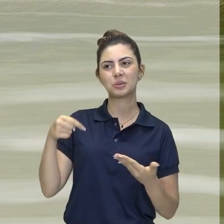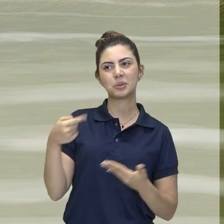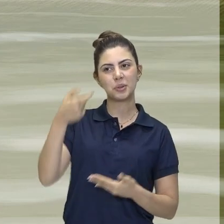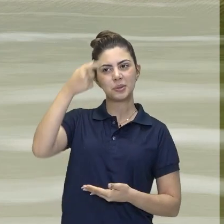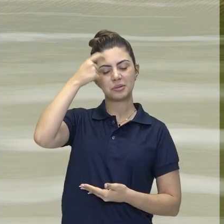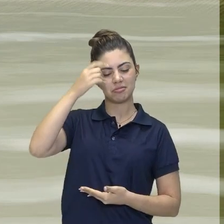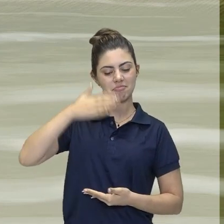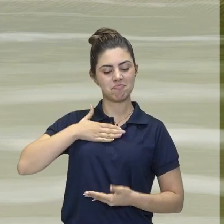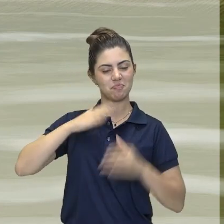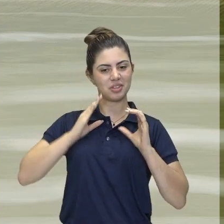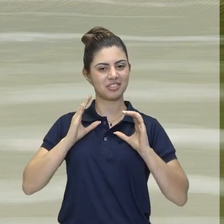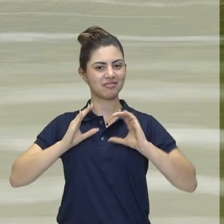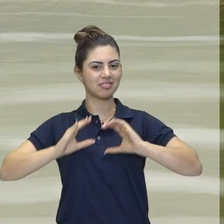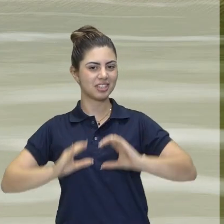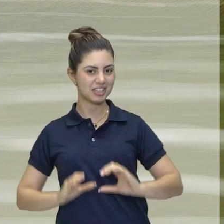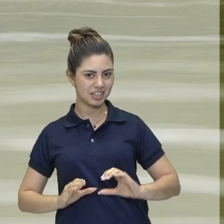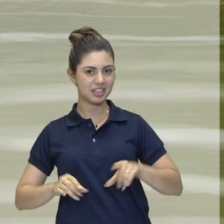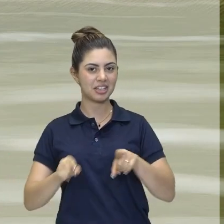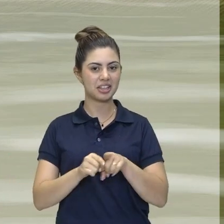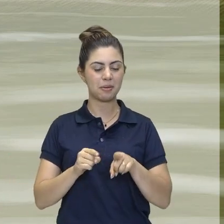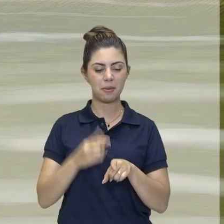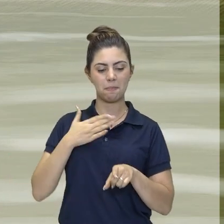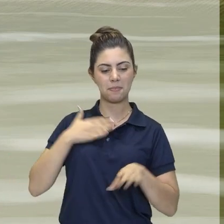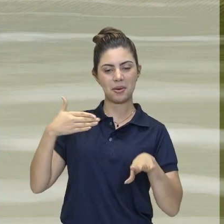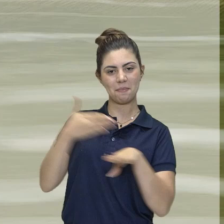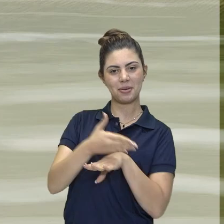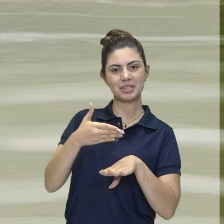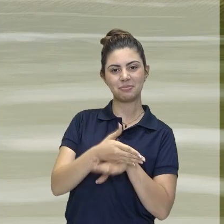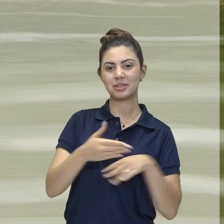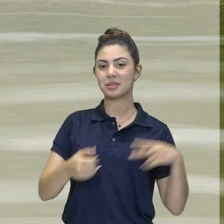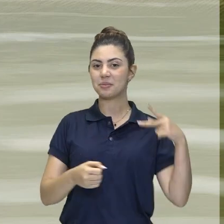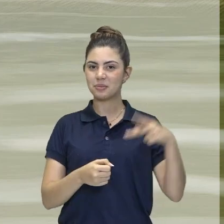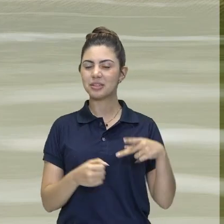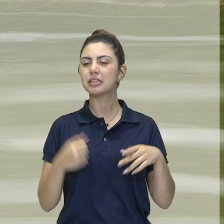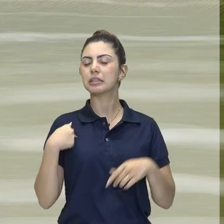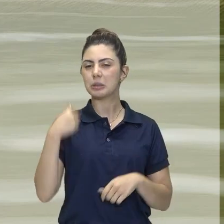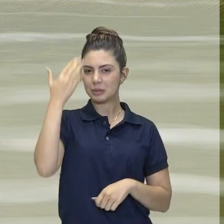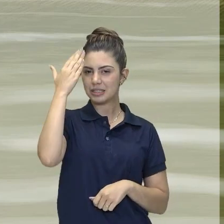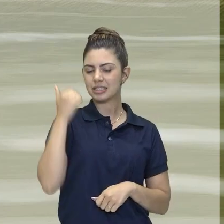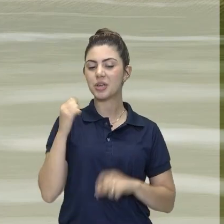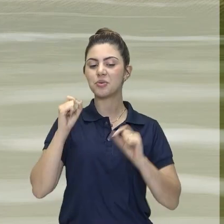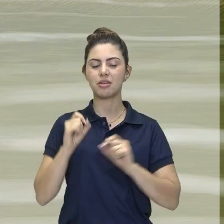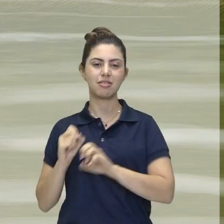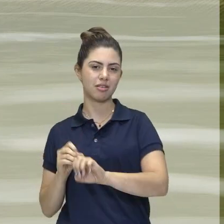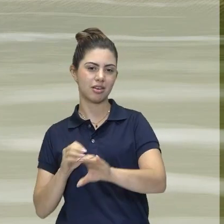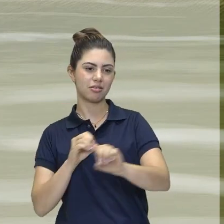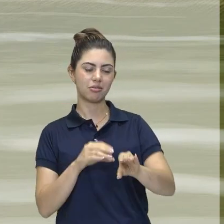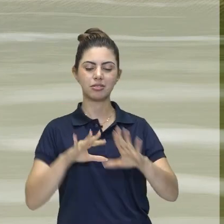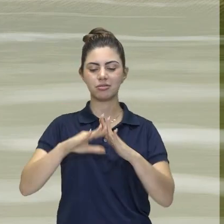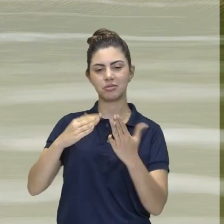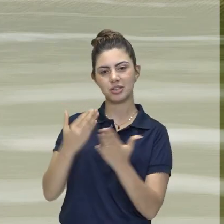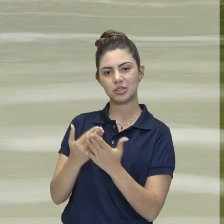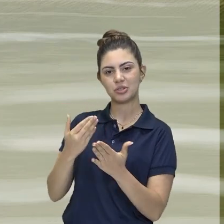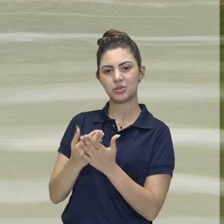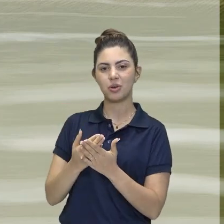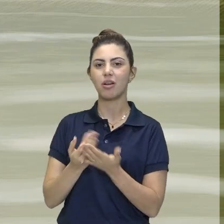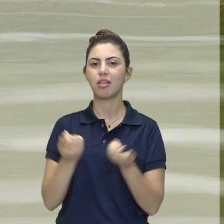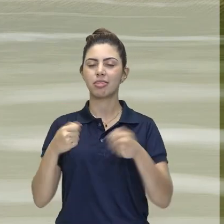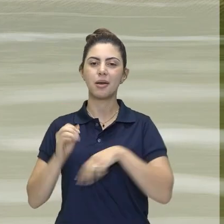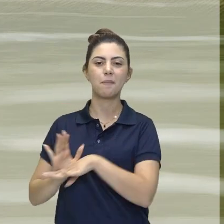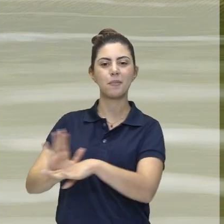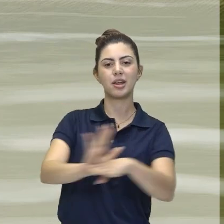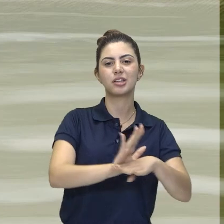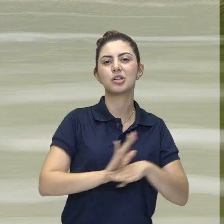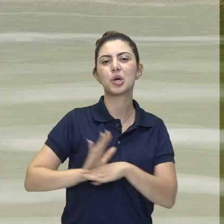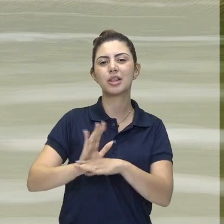minha cidadania e da minha participação política e saber que a educação e a escola contribuem para